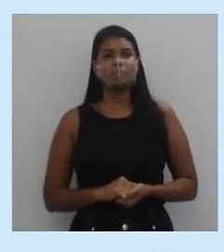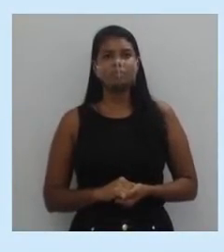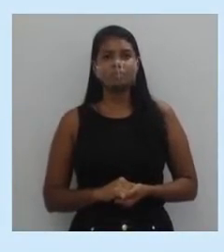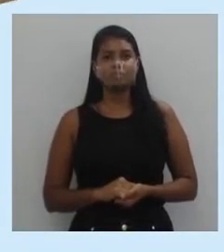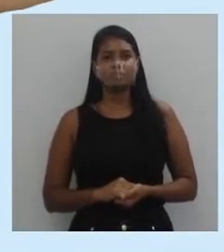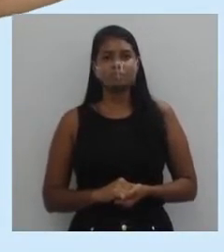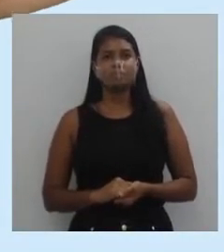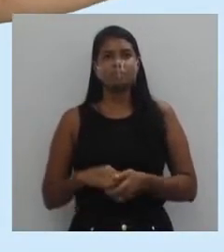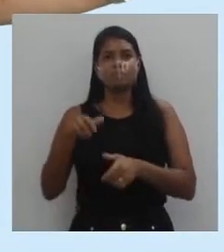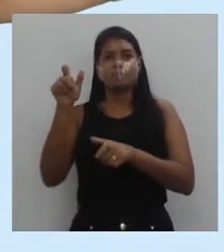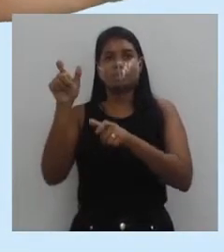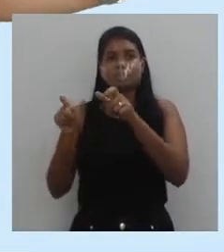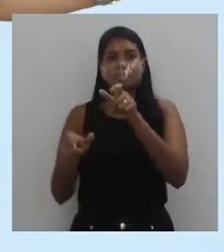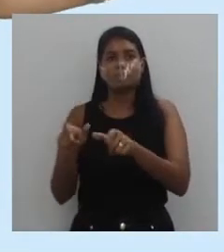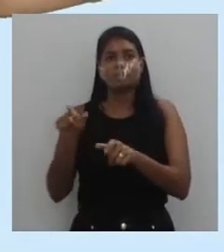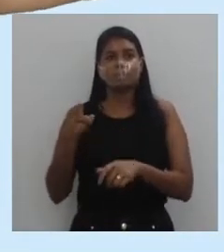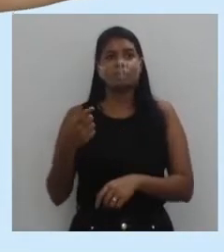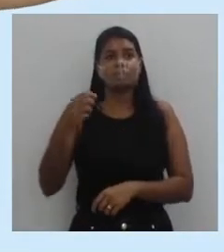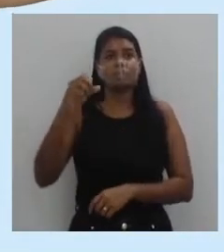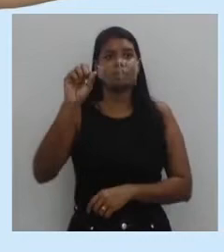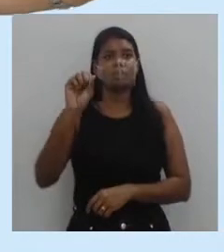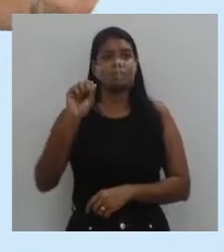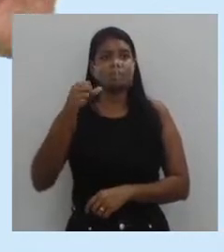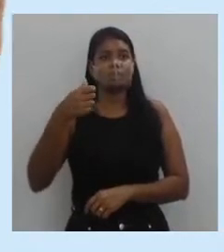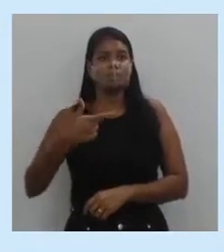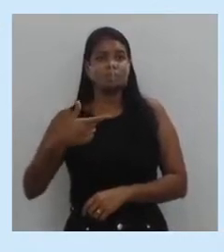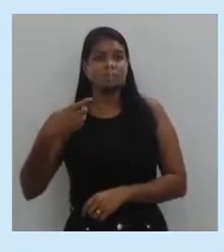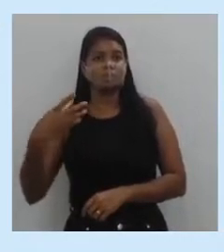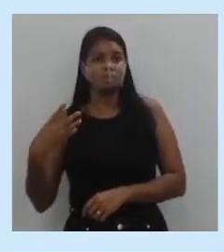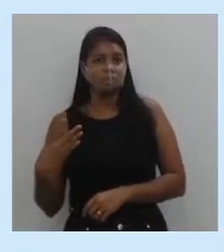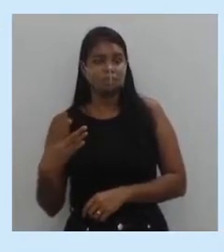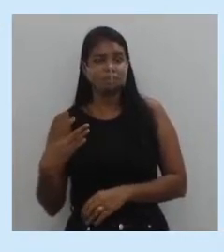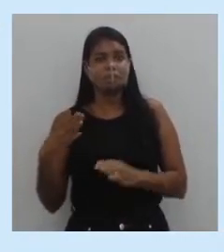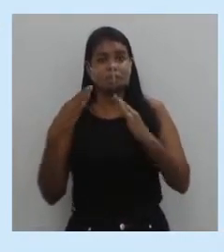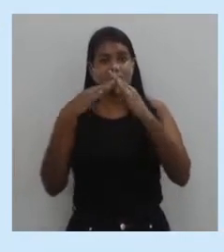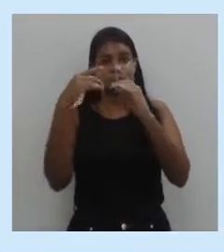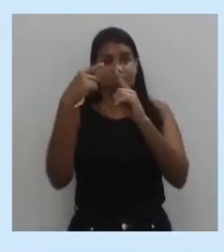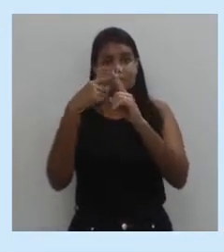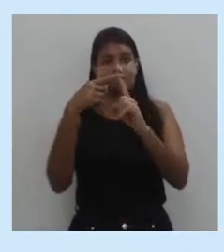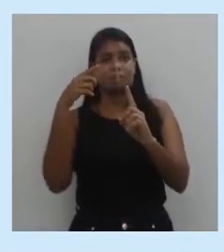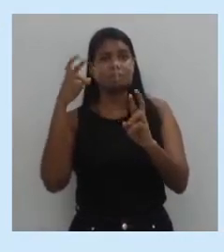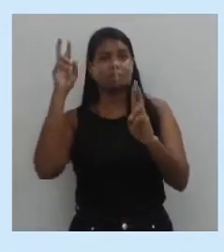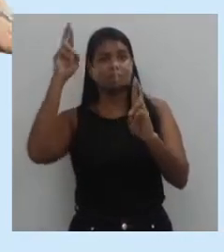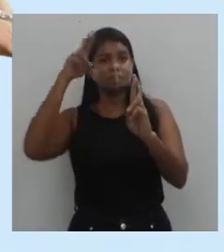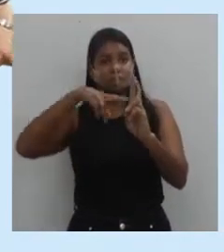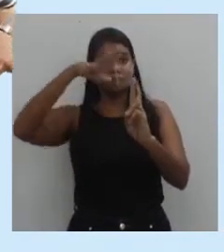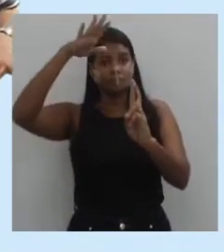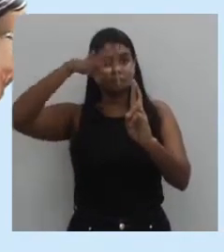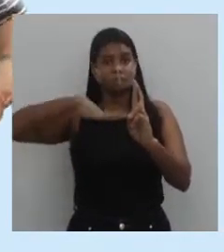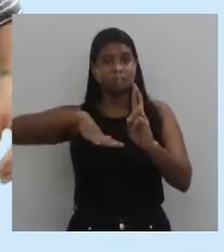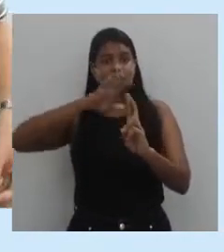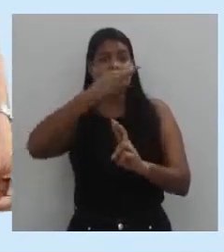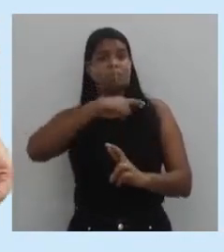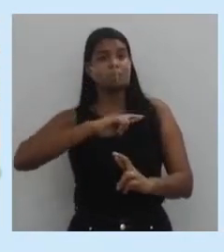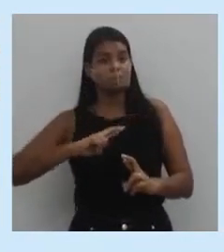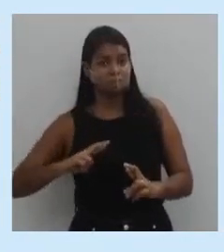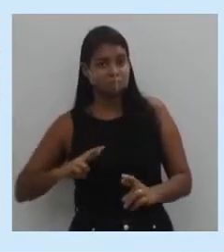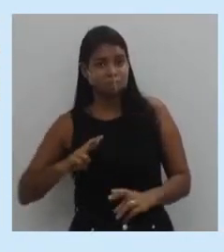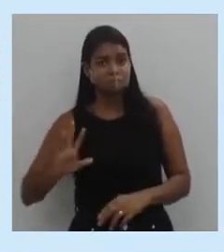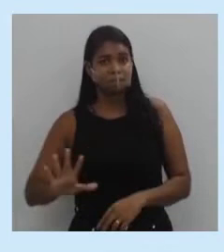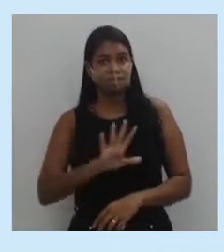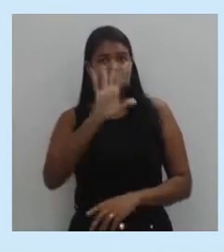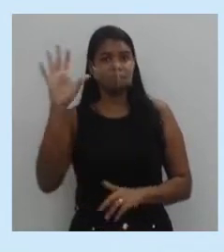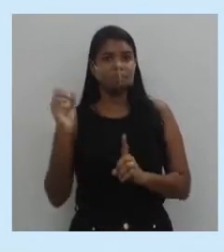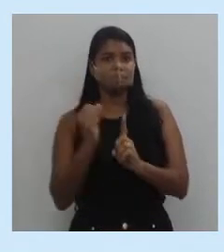só, a Constituição de 1824 colocava a Igreja Católica como religião oficial. Já nesta